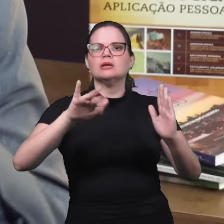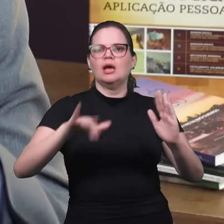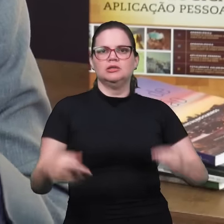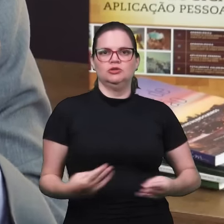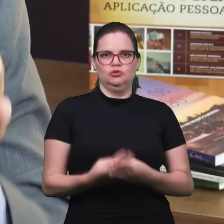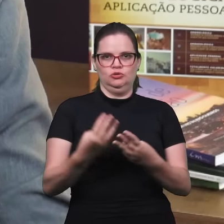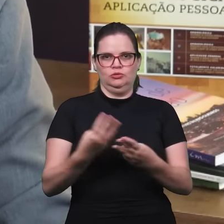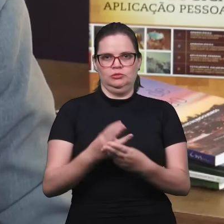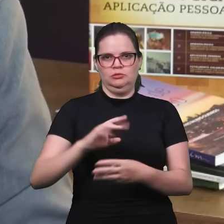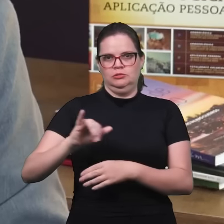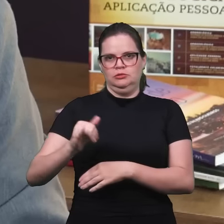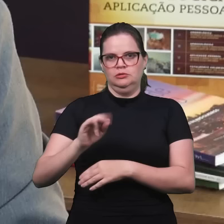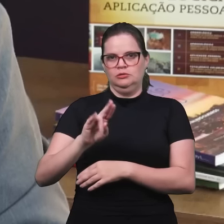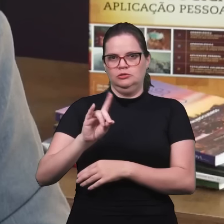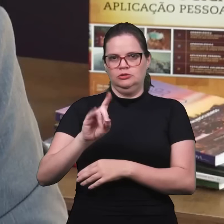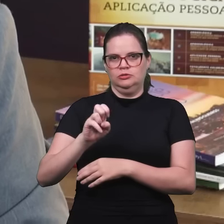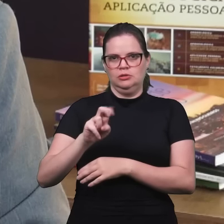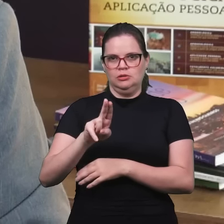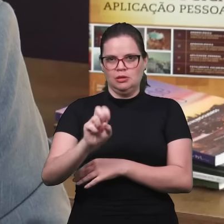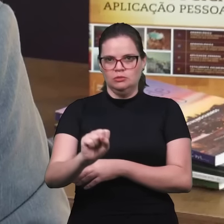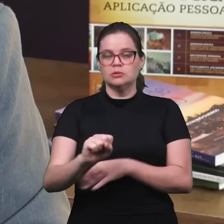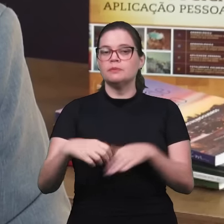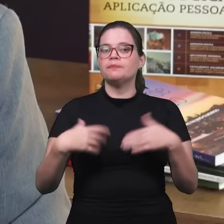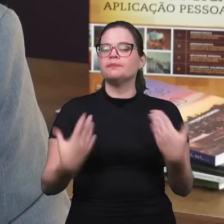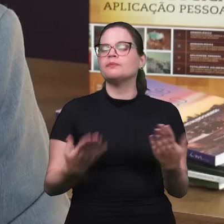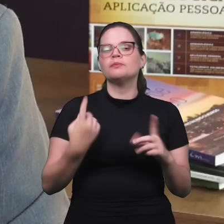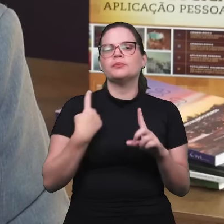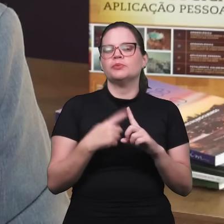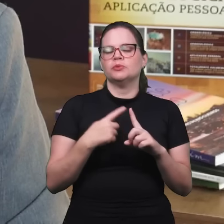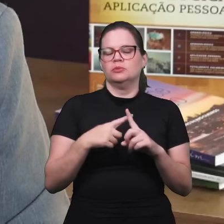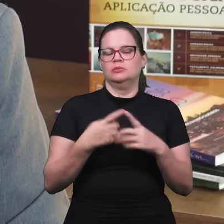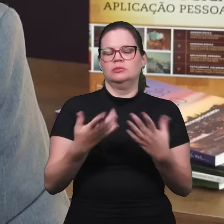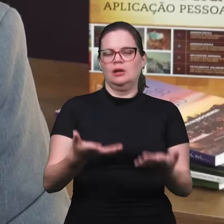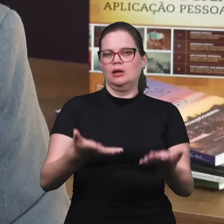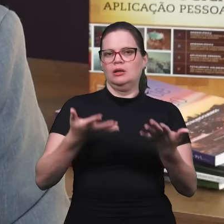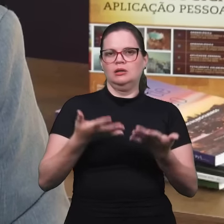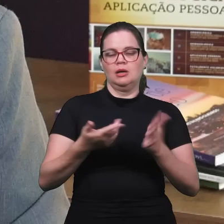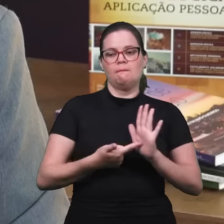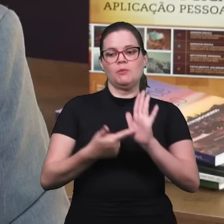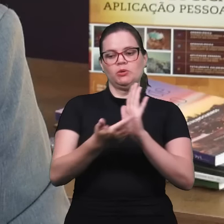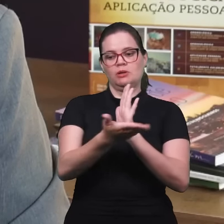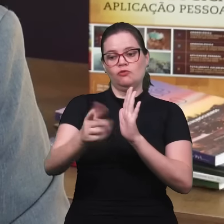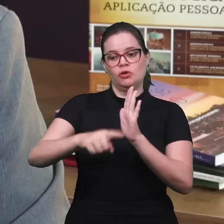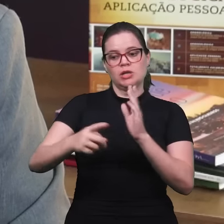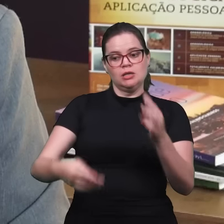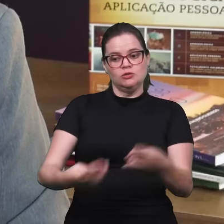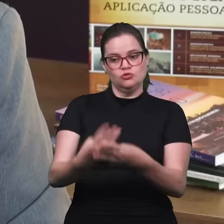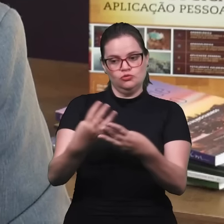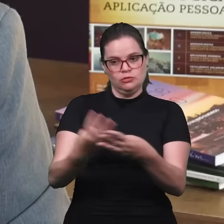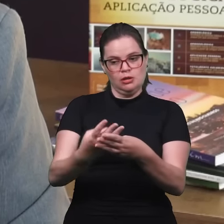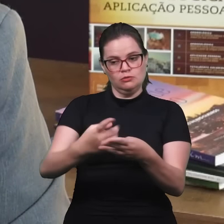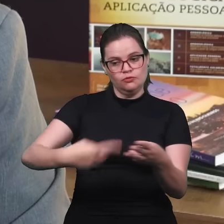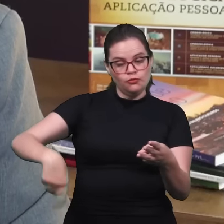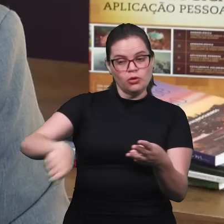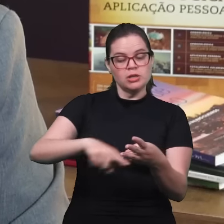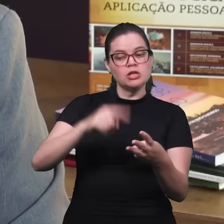esse ângulo, né, essa perspectiva? Era mostrar para os judeus, né, para Israel,